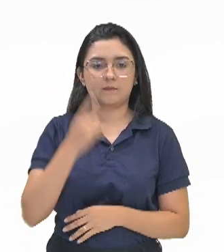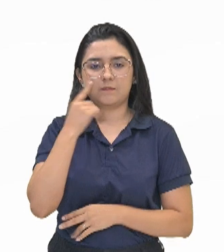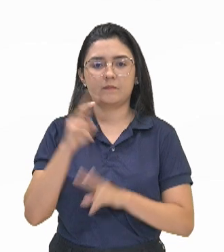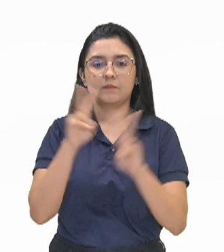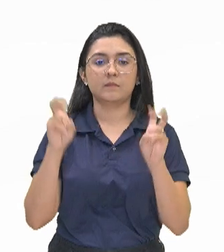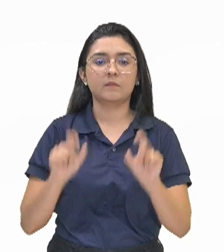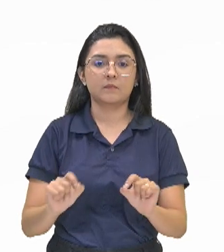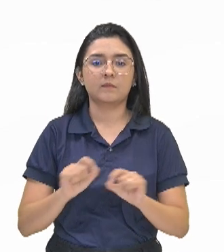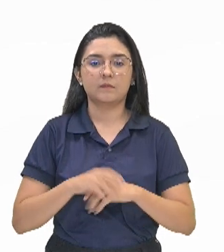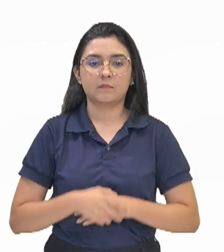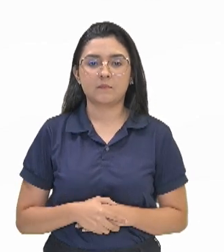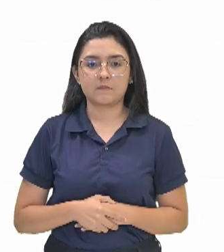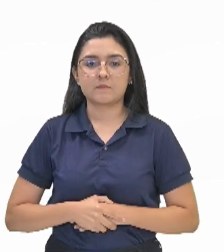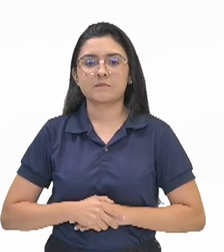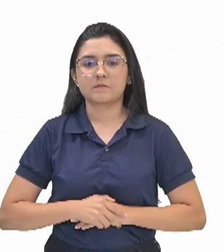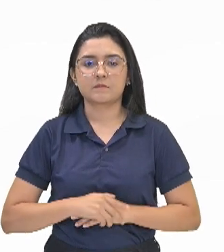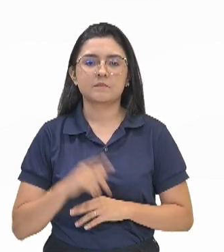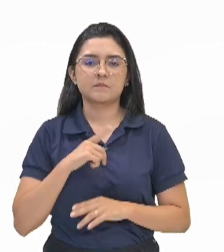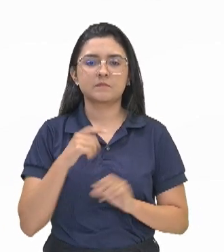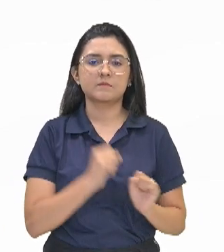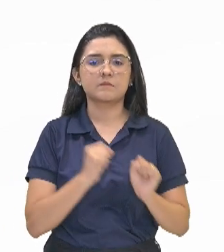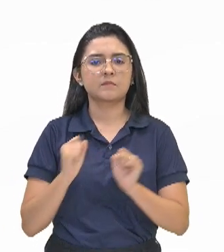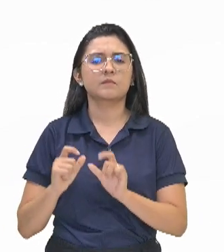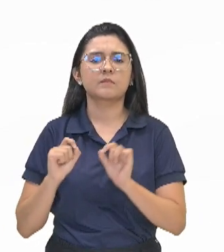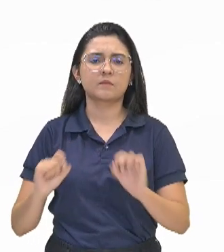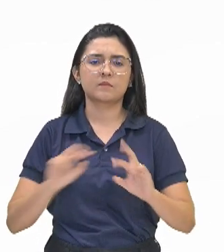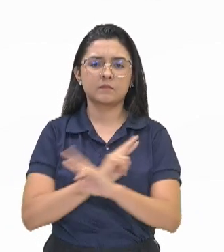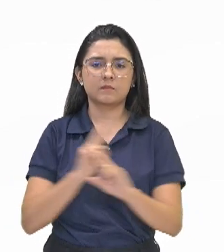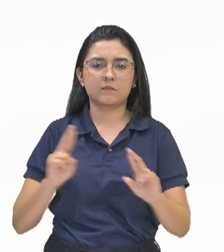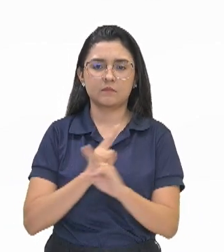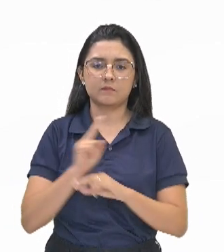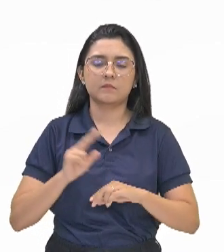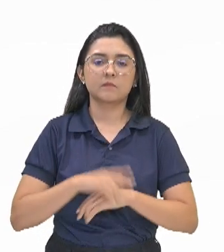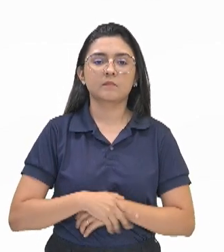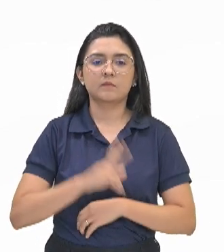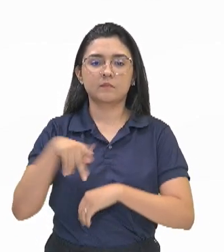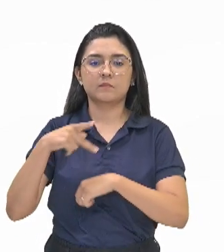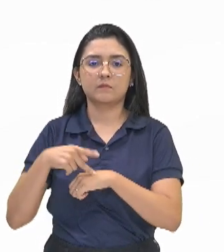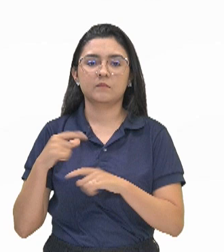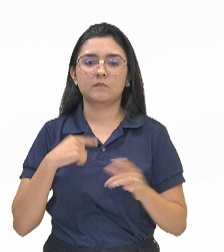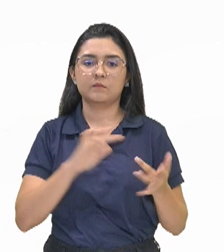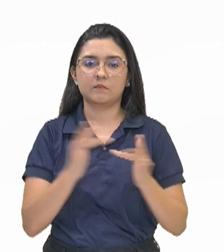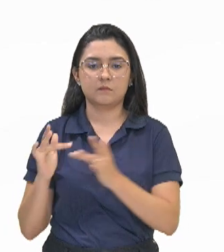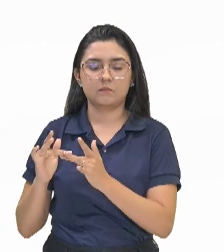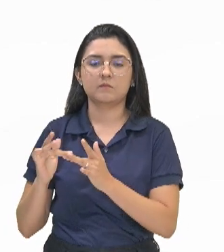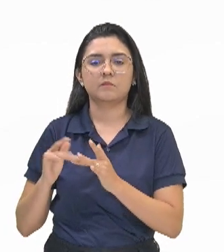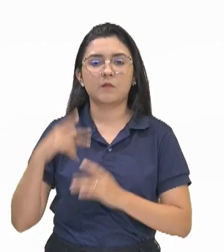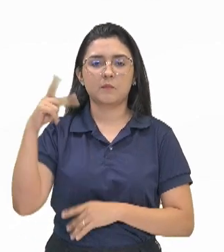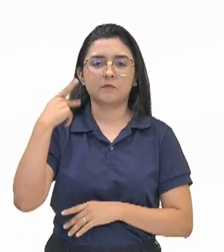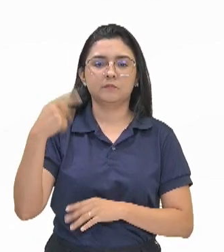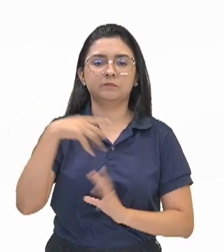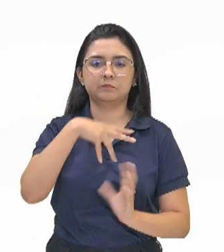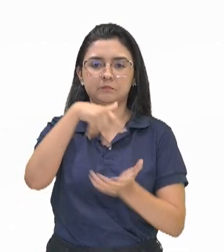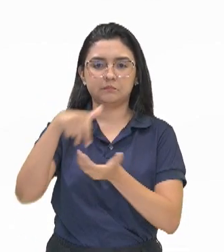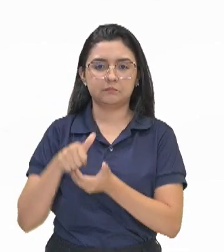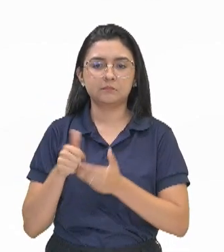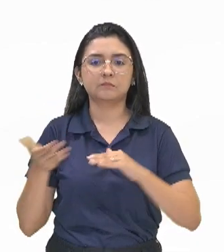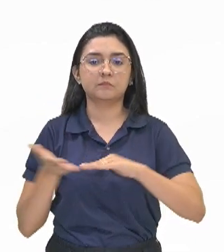conhecimento são as relações de poder entre os estados e nações no contexto geopolítico